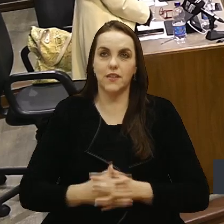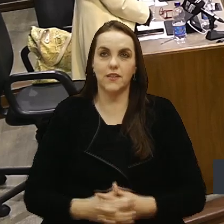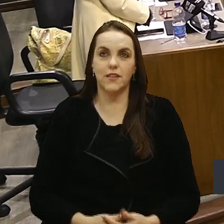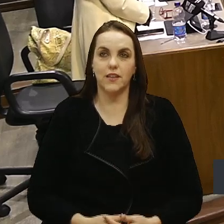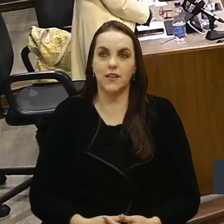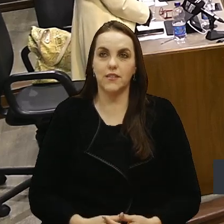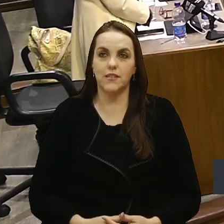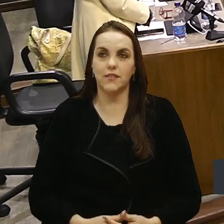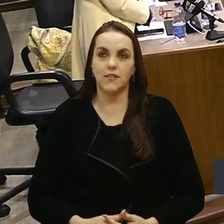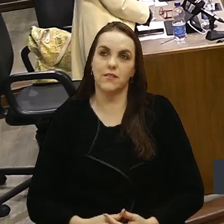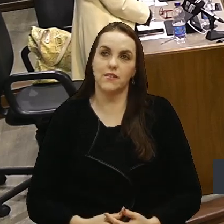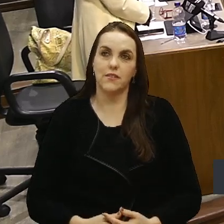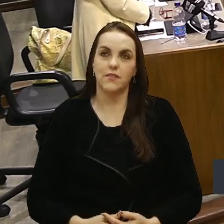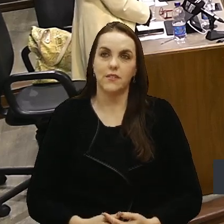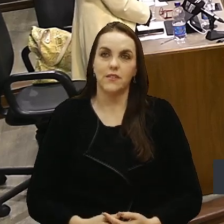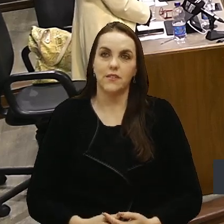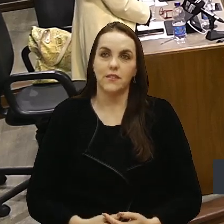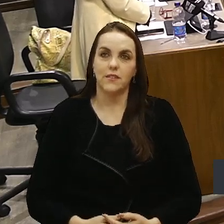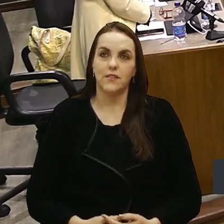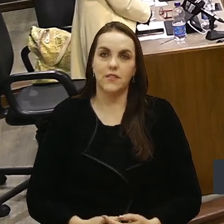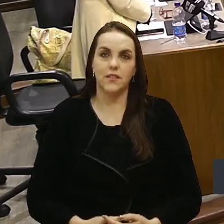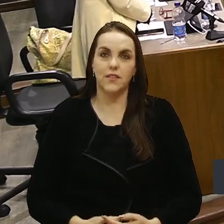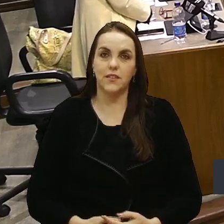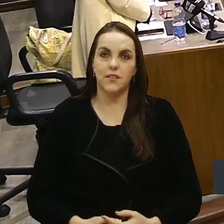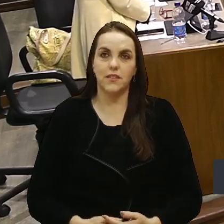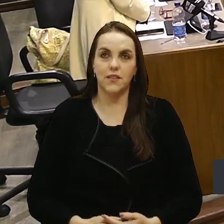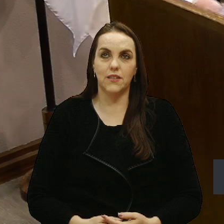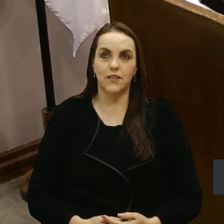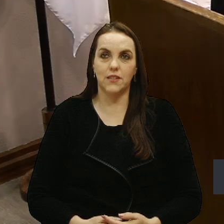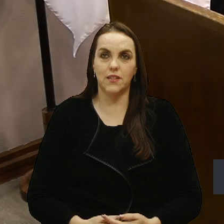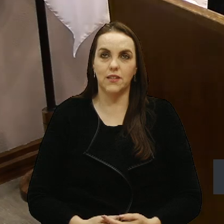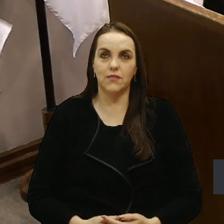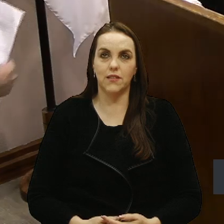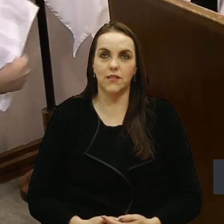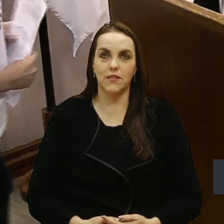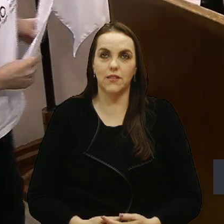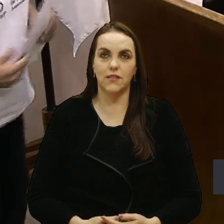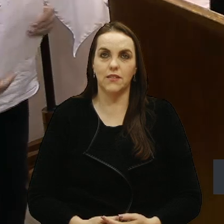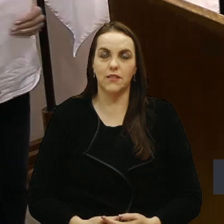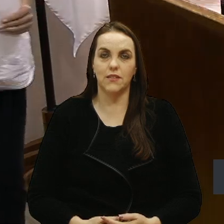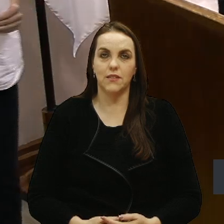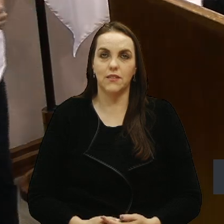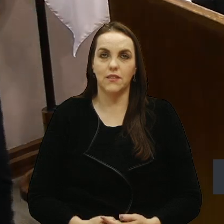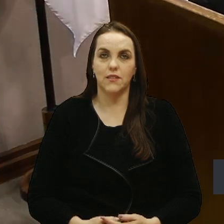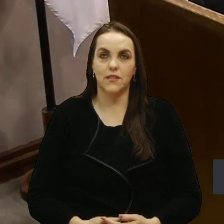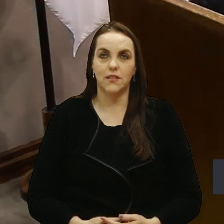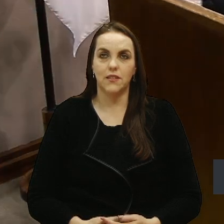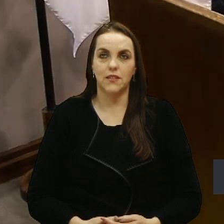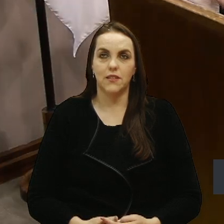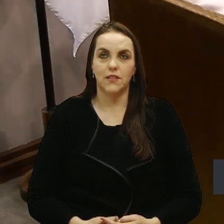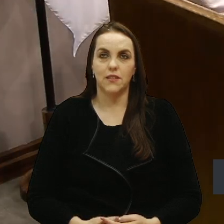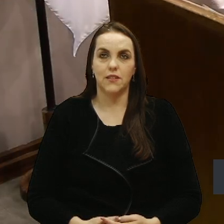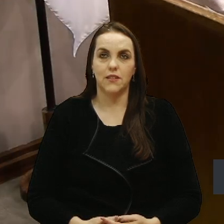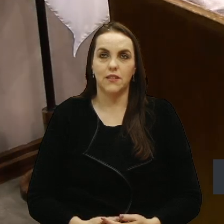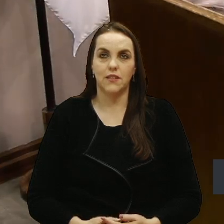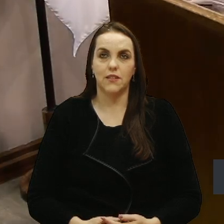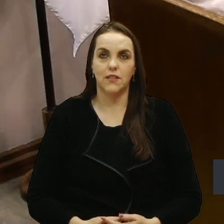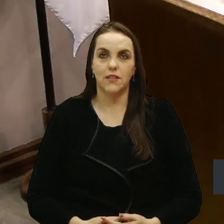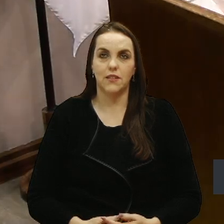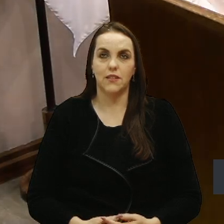Tudo bem? Bem-vindas. Obrigada. Bom dia. Tudo bem? Tenha bondade. Tenha bondade. Pode atualizar o tablet que vai marcar os 5 minutos.